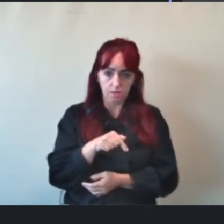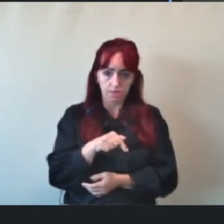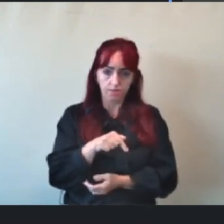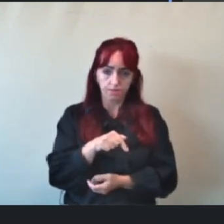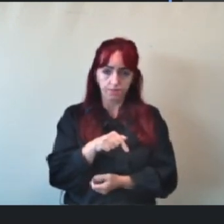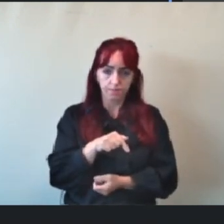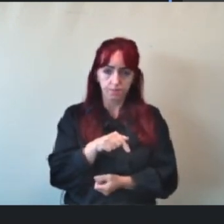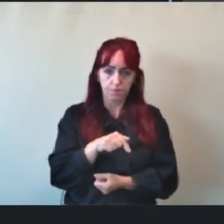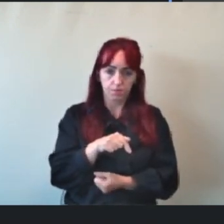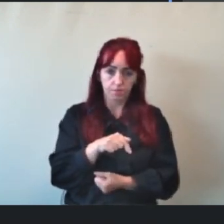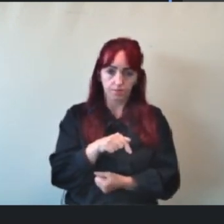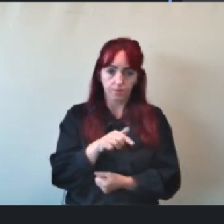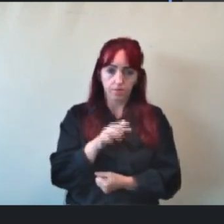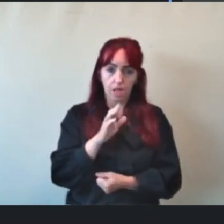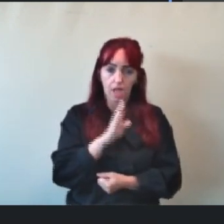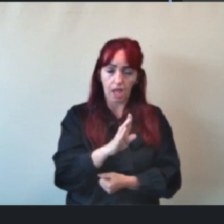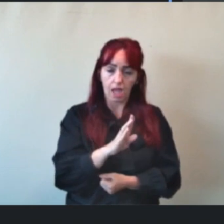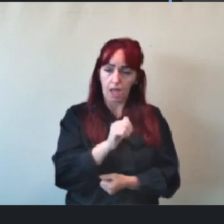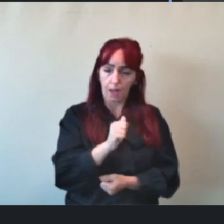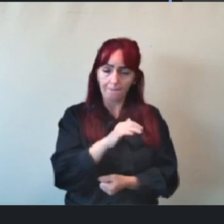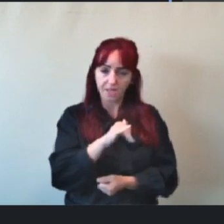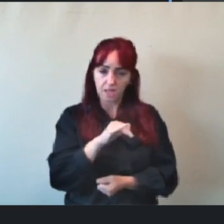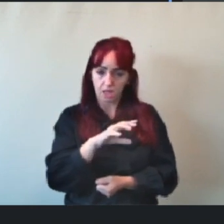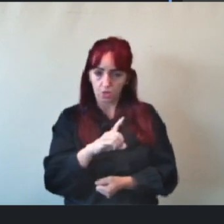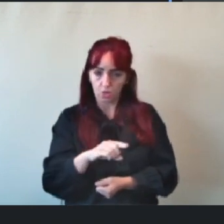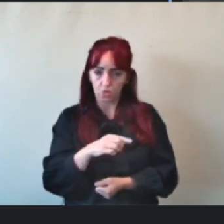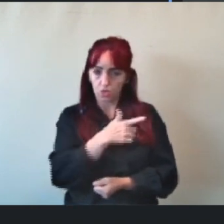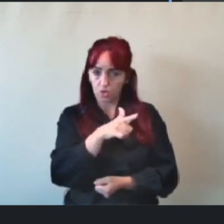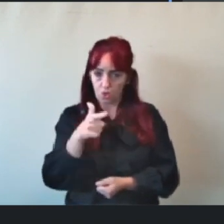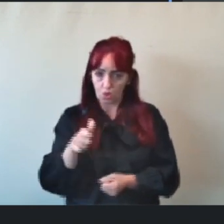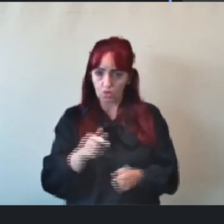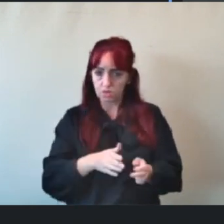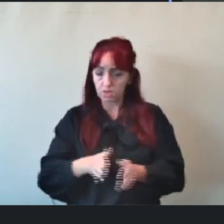para Abílio Machado e para as outras vias,